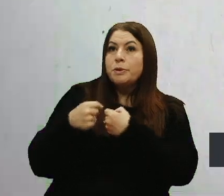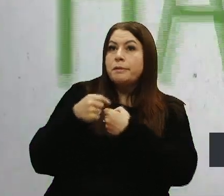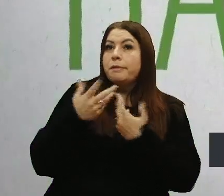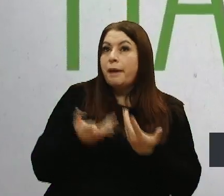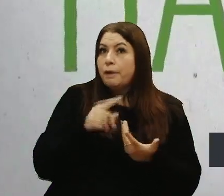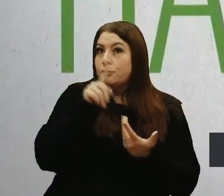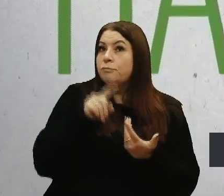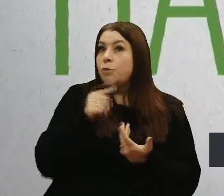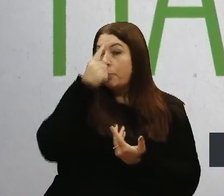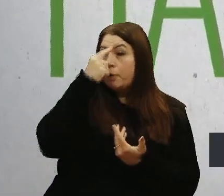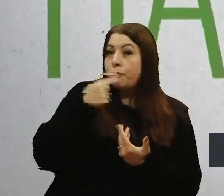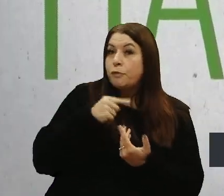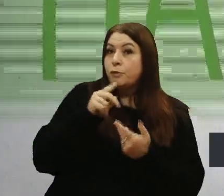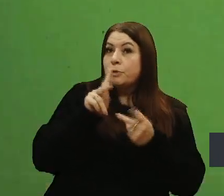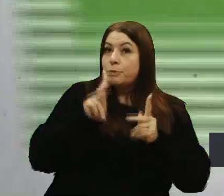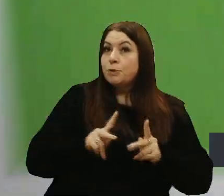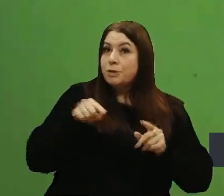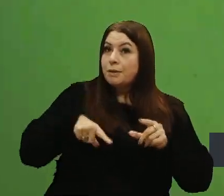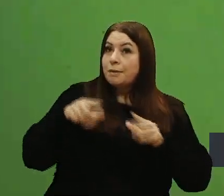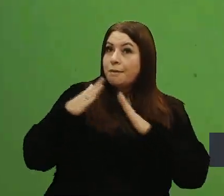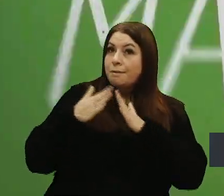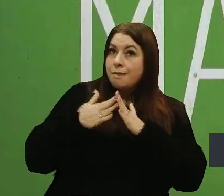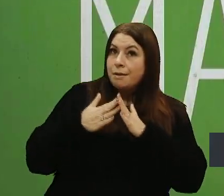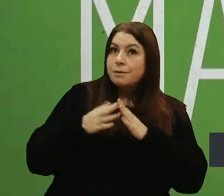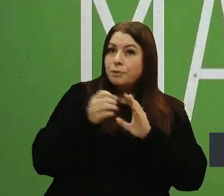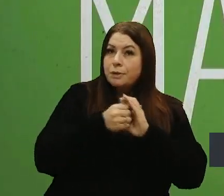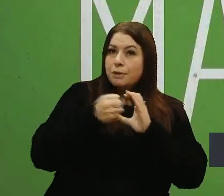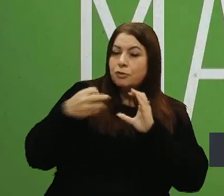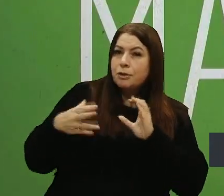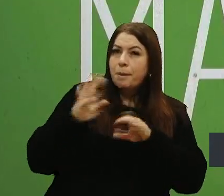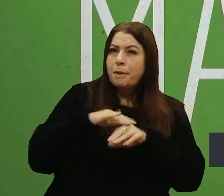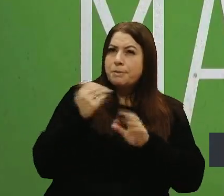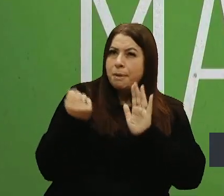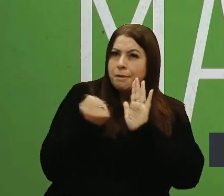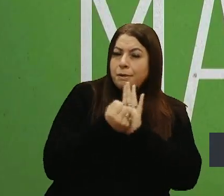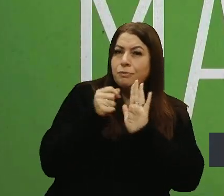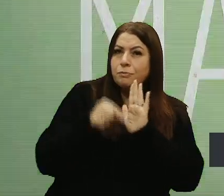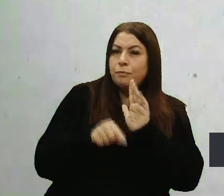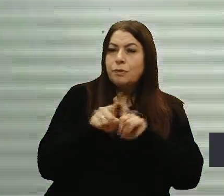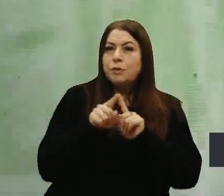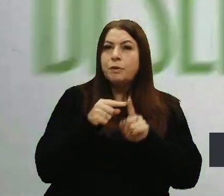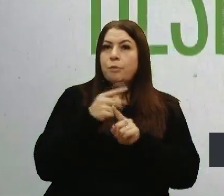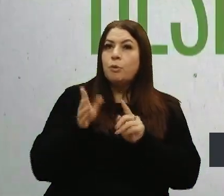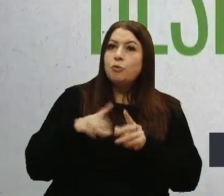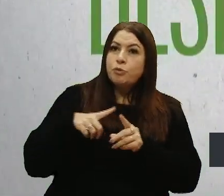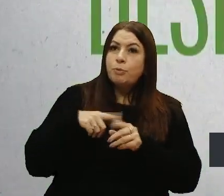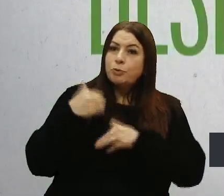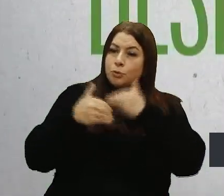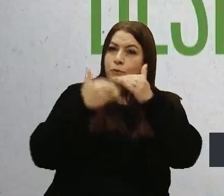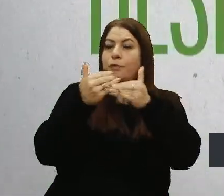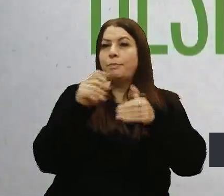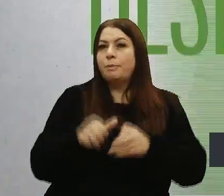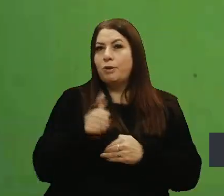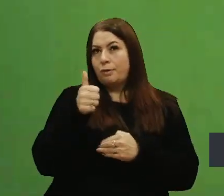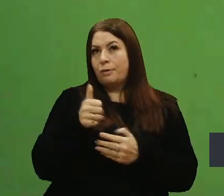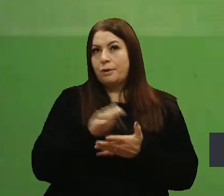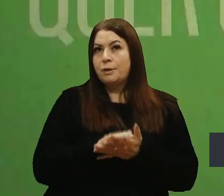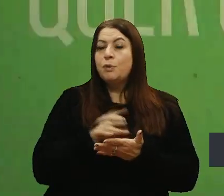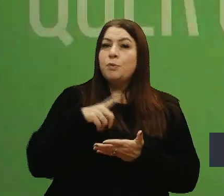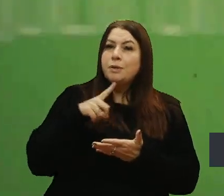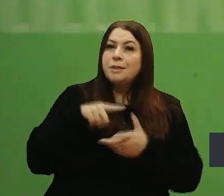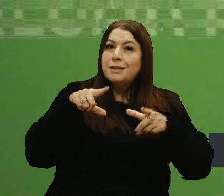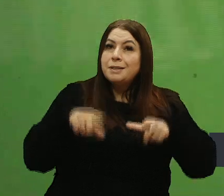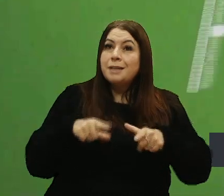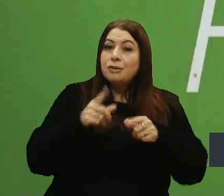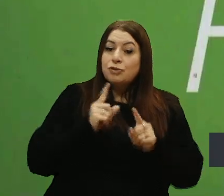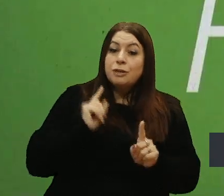Qual o perfil de seus habitantes? Quais suas características mais marcantes? Por onde ela pode se desenvolver melhor? Onde esta cidade